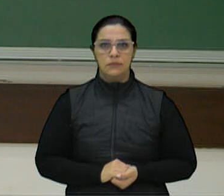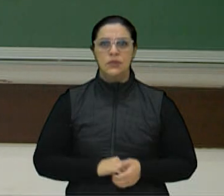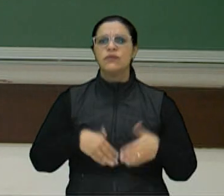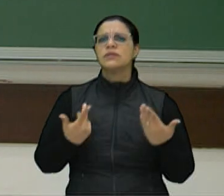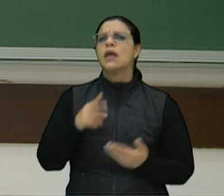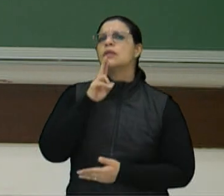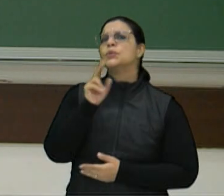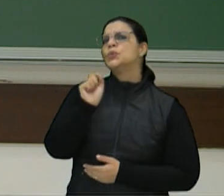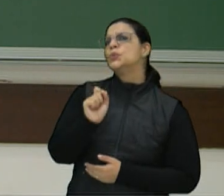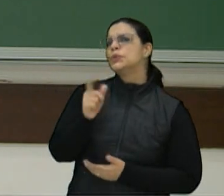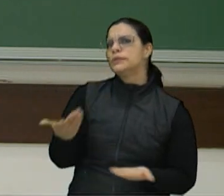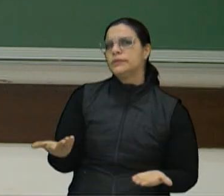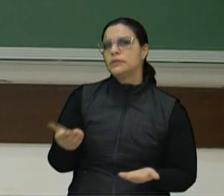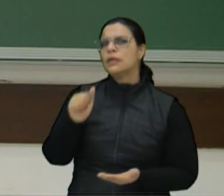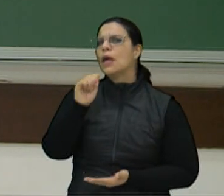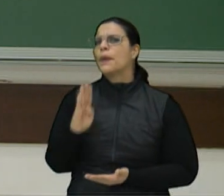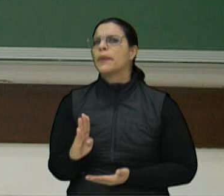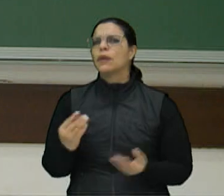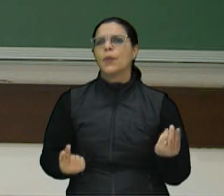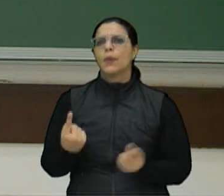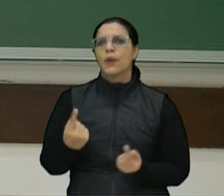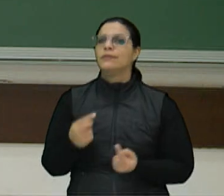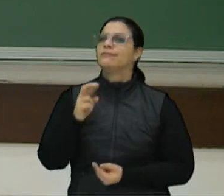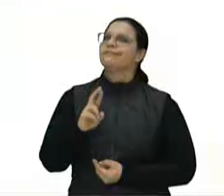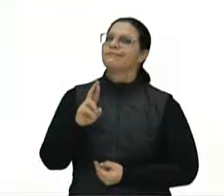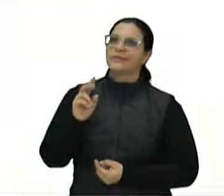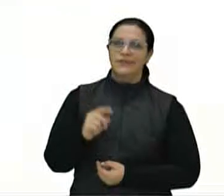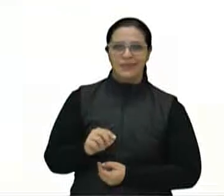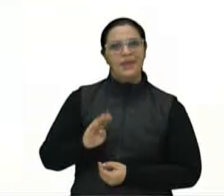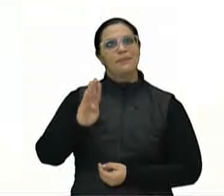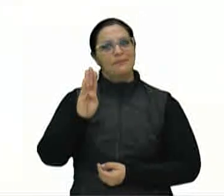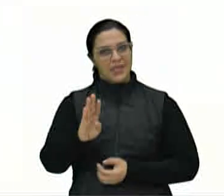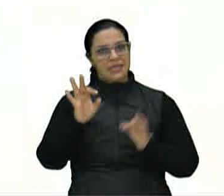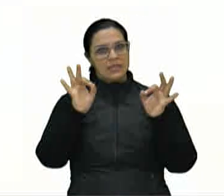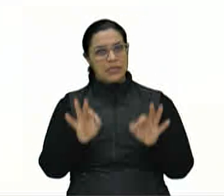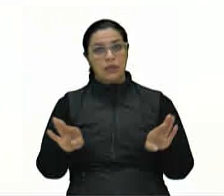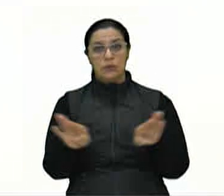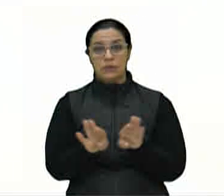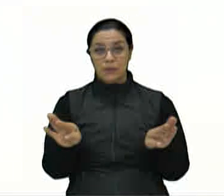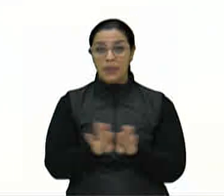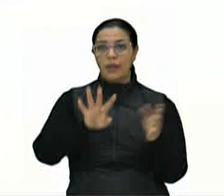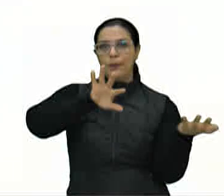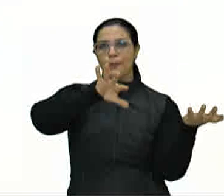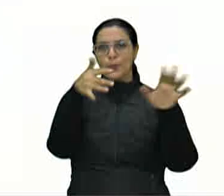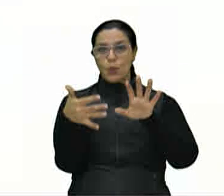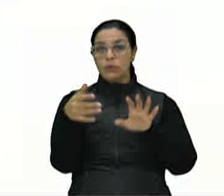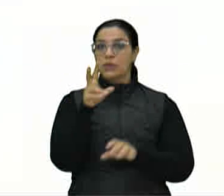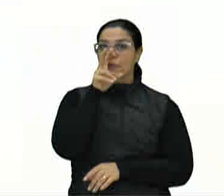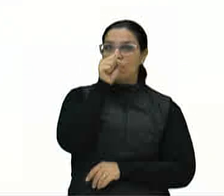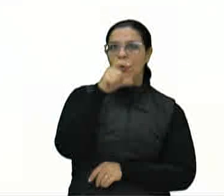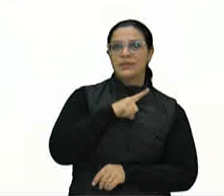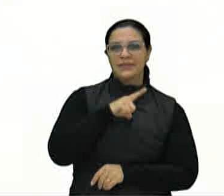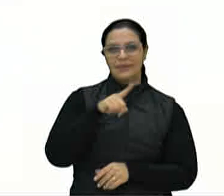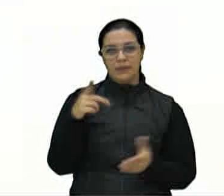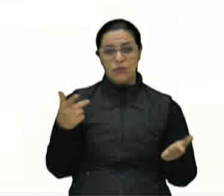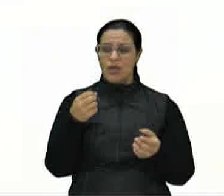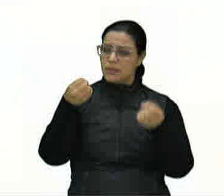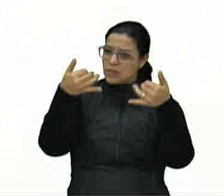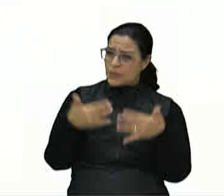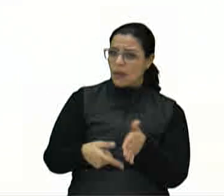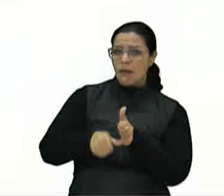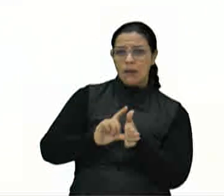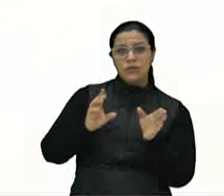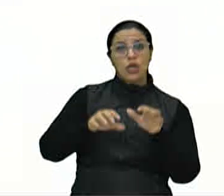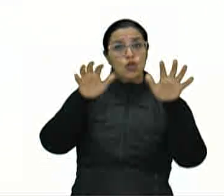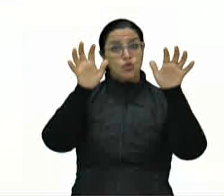O que você respondeu? A ou B? Simo respondeu a letra B, maior frequência de eventos climáticos intensos. Eu falei isso anteriormente,